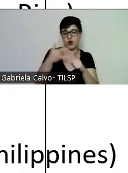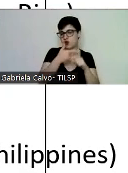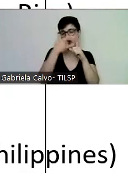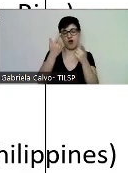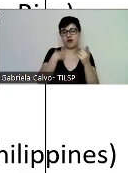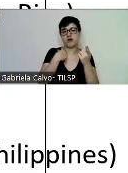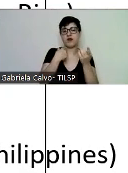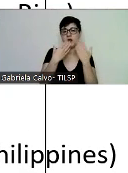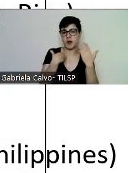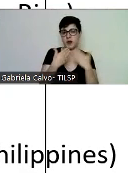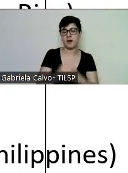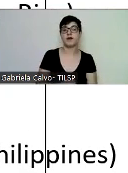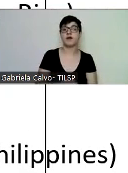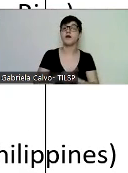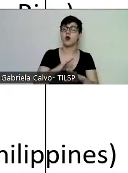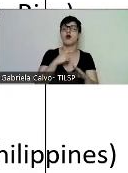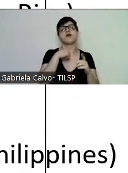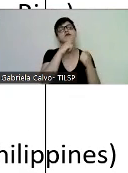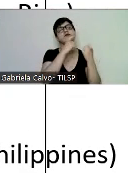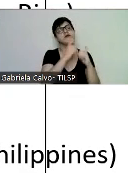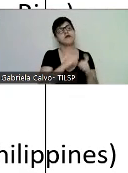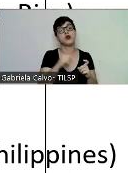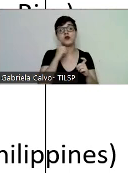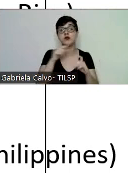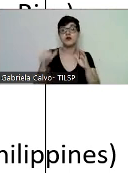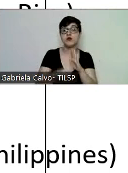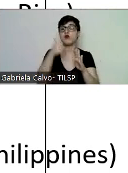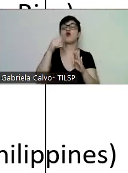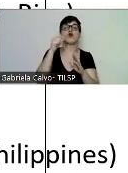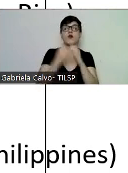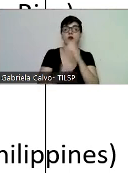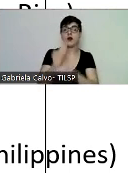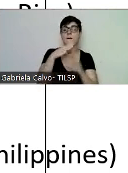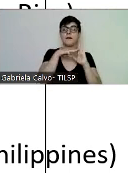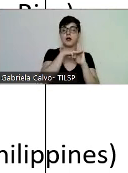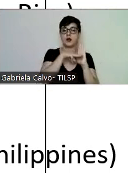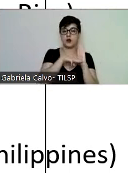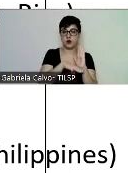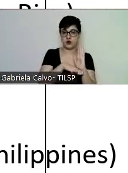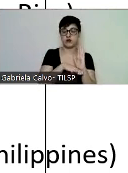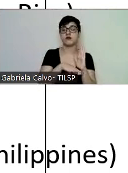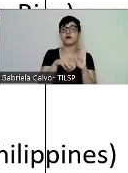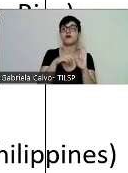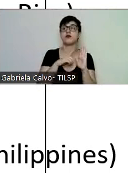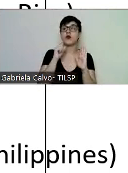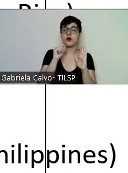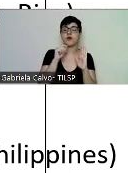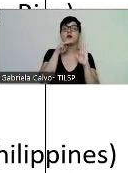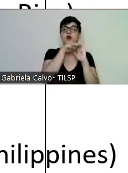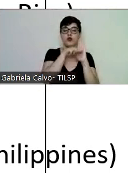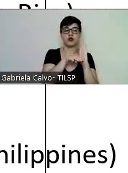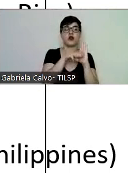a uma metodologia de trabalho né E essa metodologia de trabalho ela começava com uma subdivisão de subcomitês de trabalho